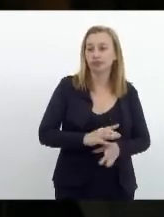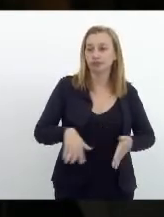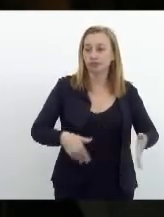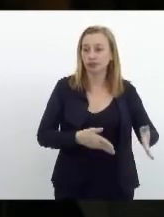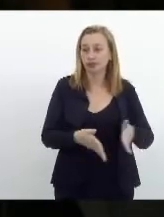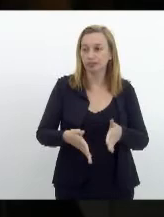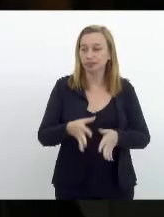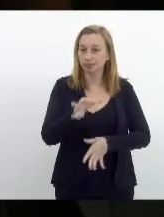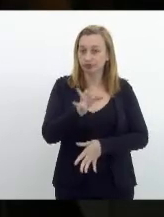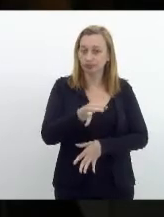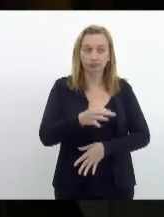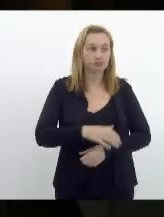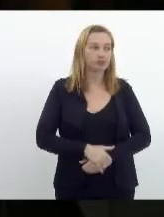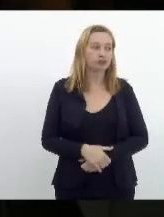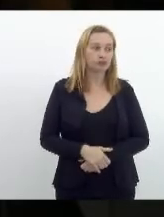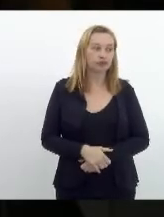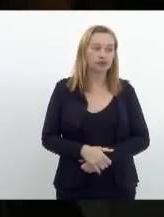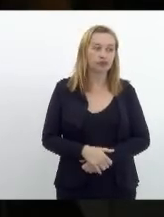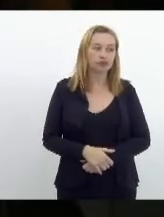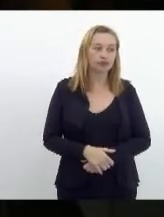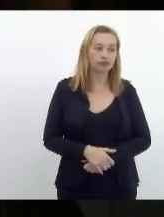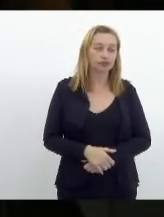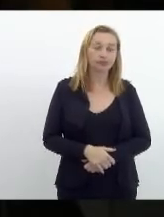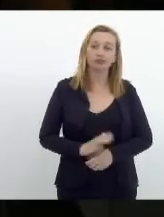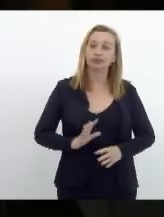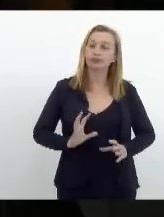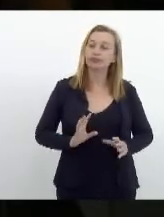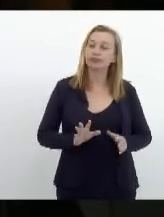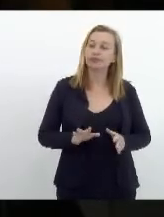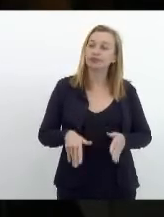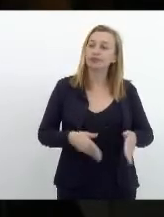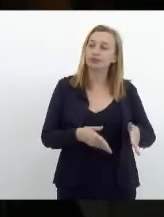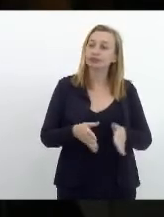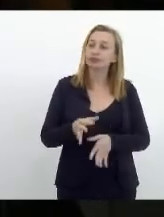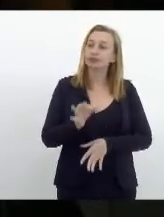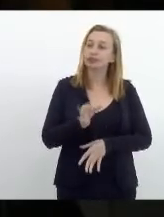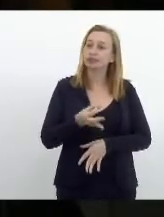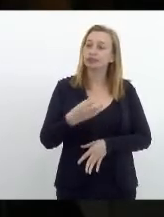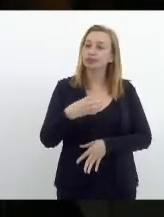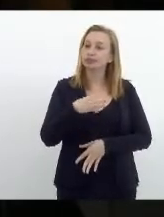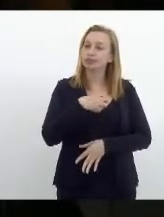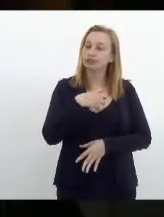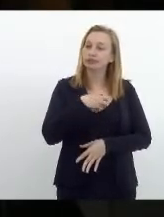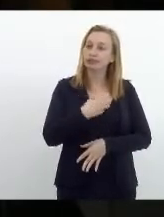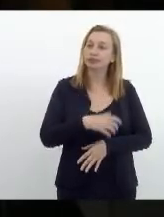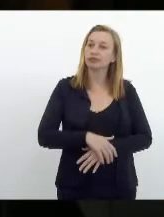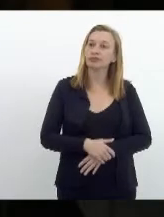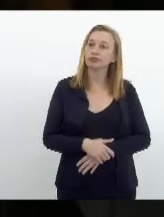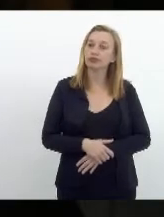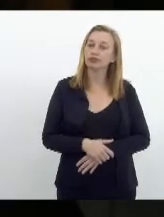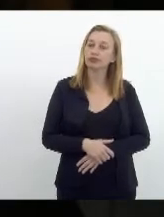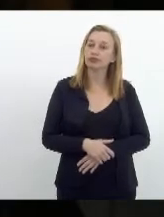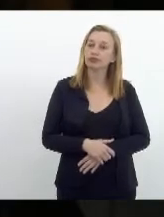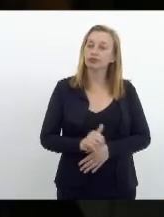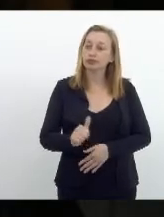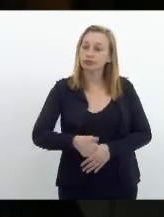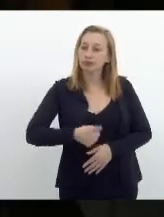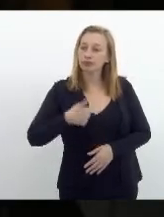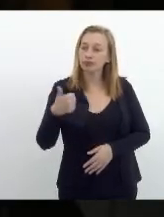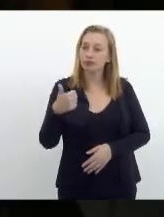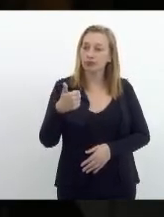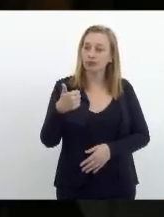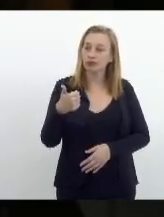meio. Caminho do meio no sentido do caminho possível de se